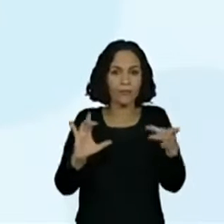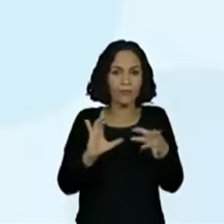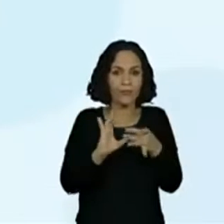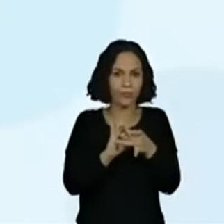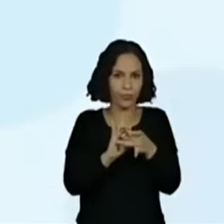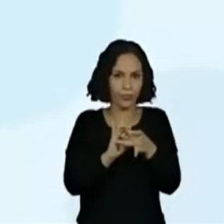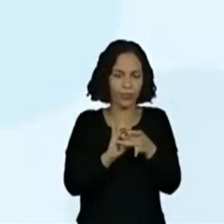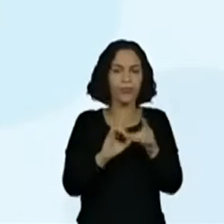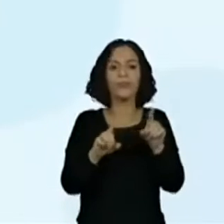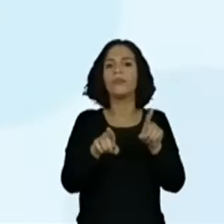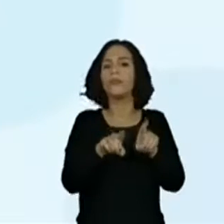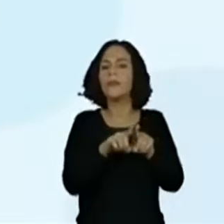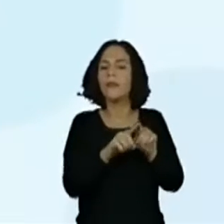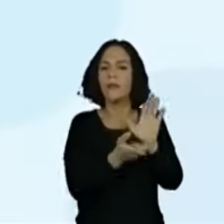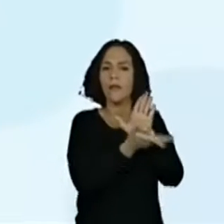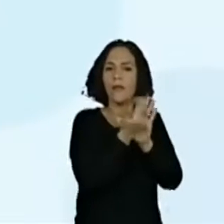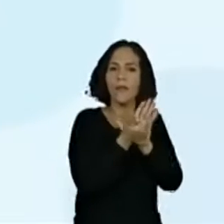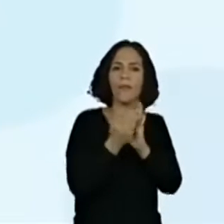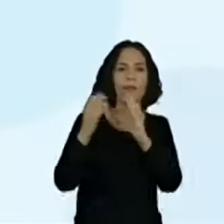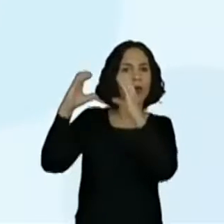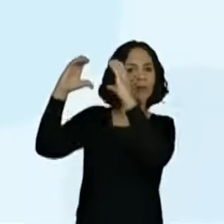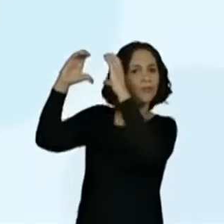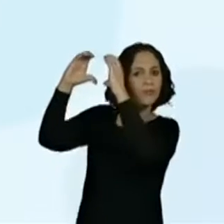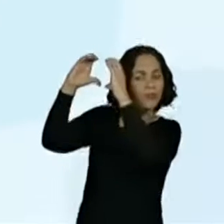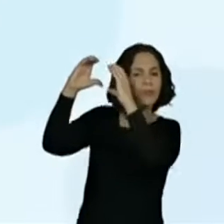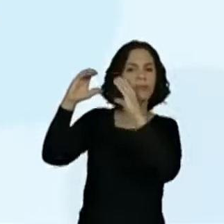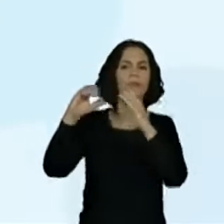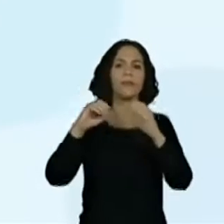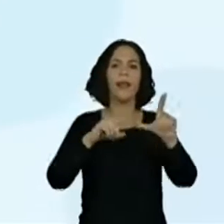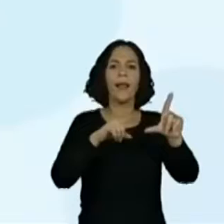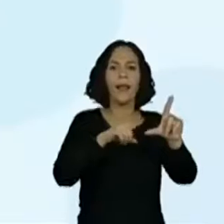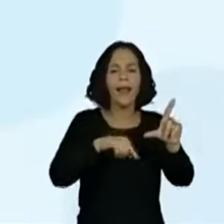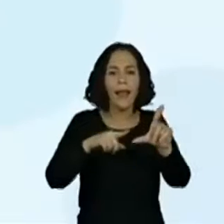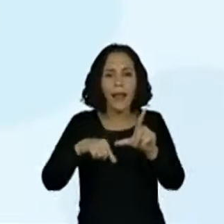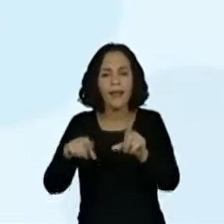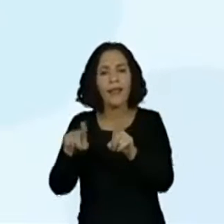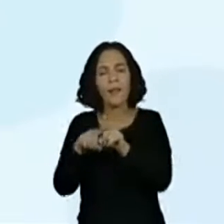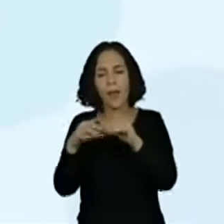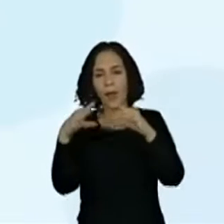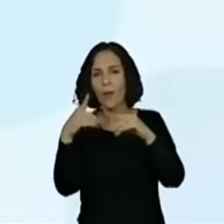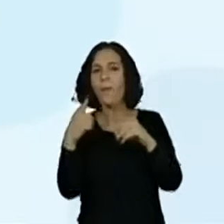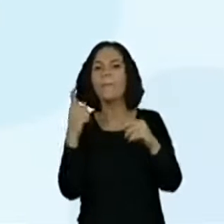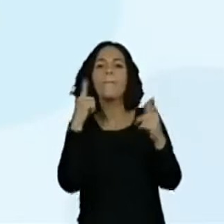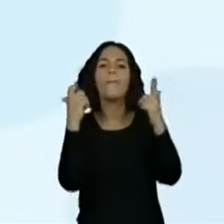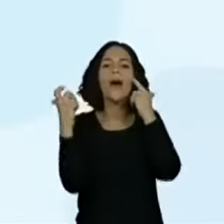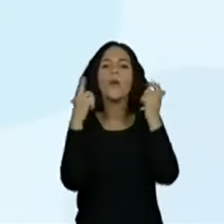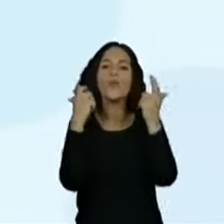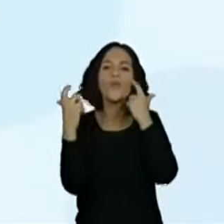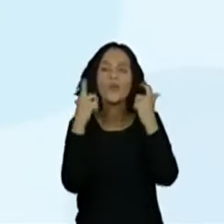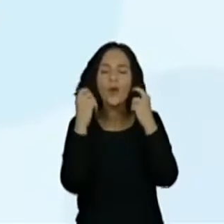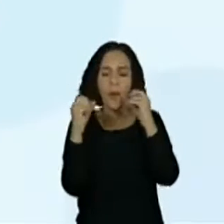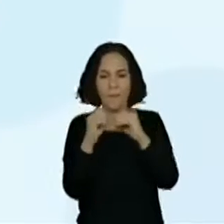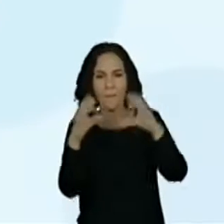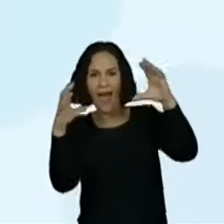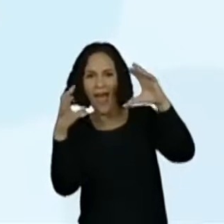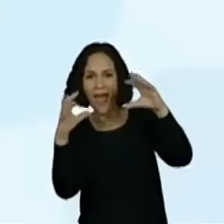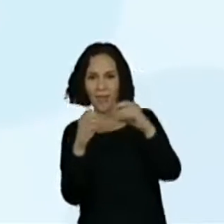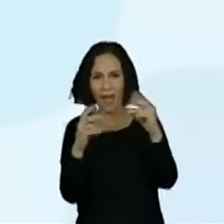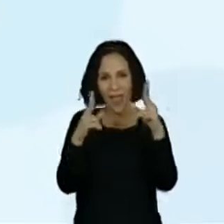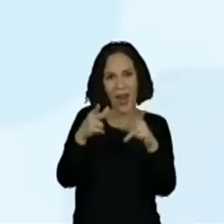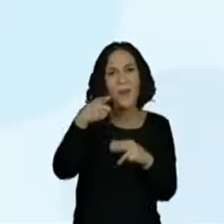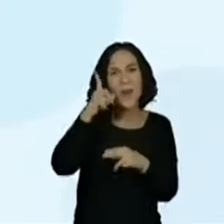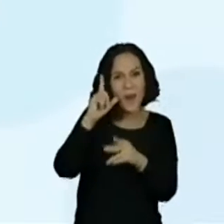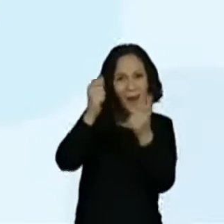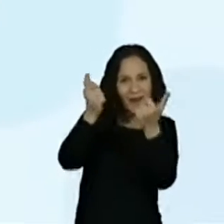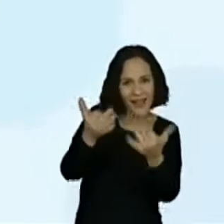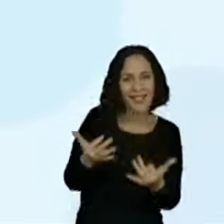recursos gráficos, tipos de balões, de letras e onomatopeias. Professora Vivi, a gente já contou ontem tudo